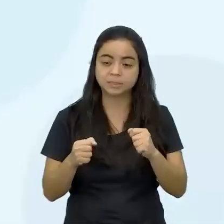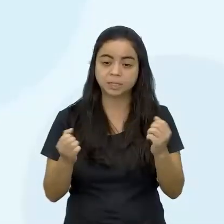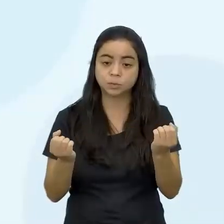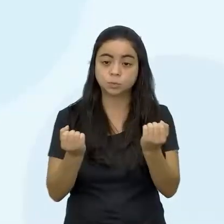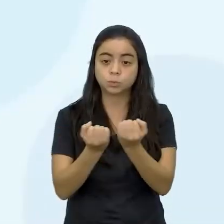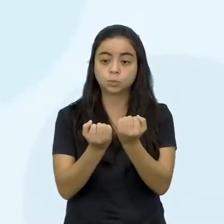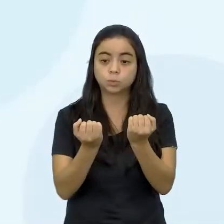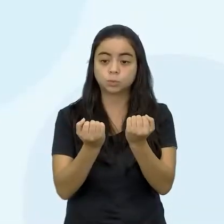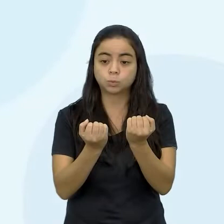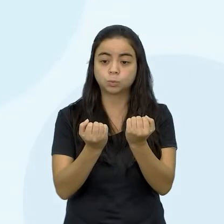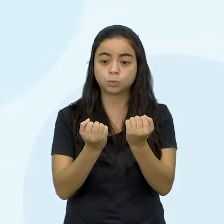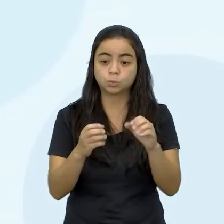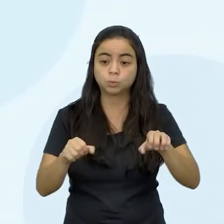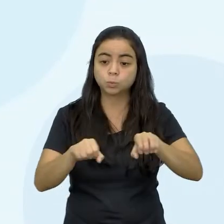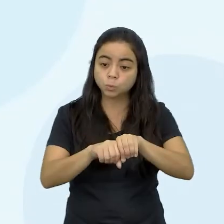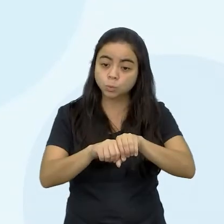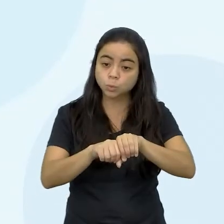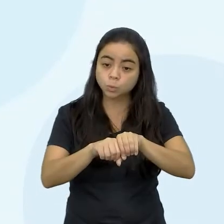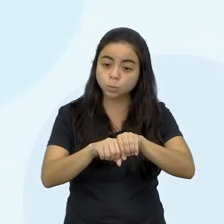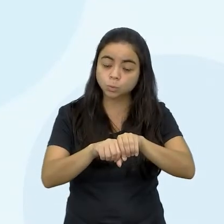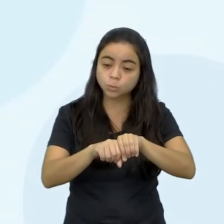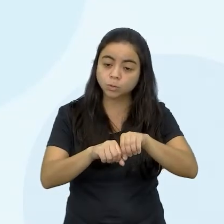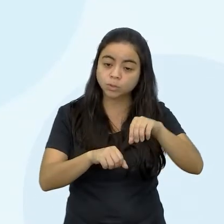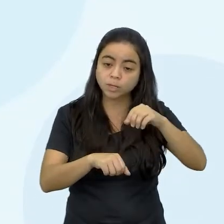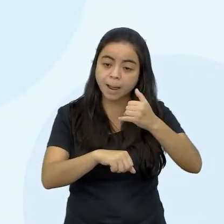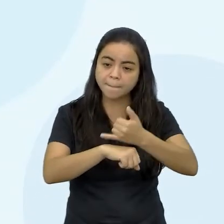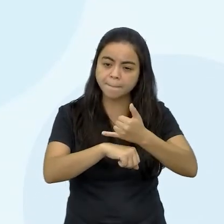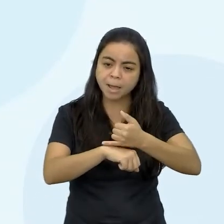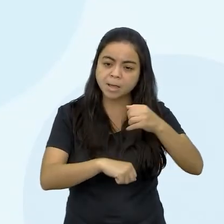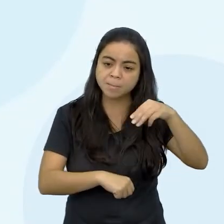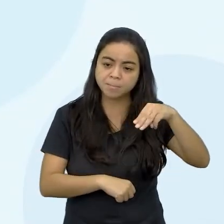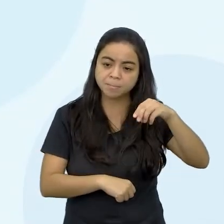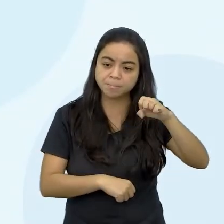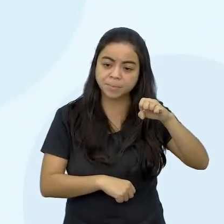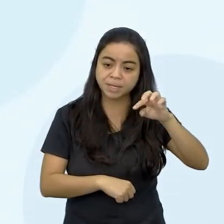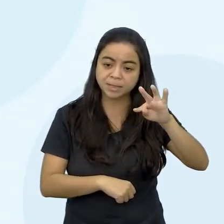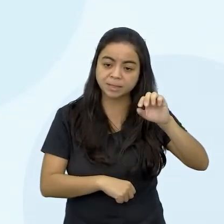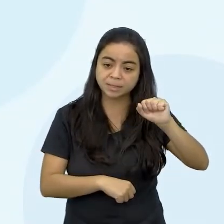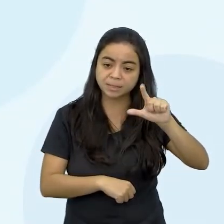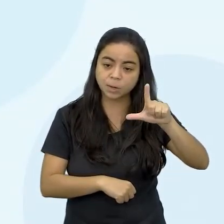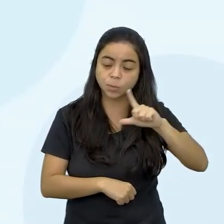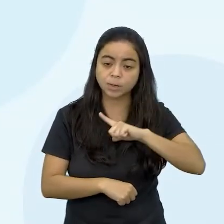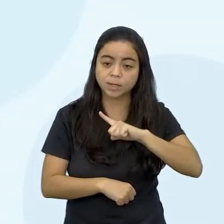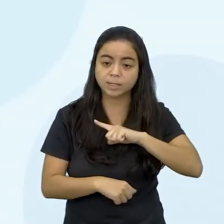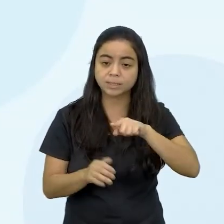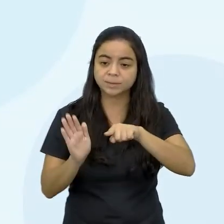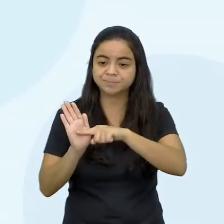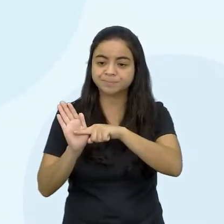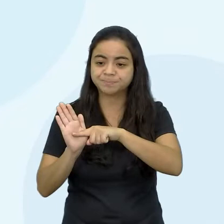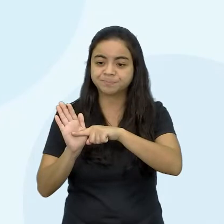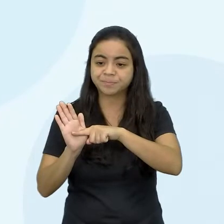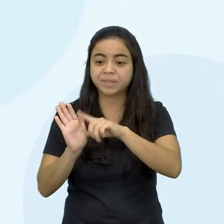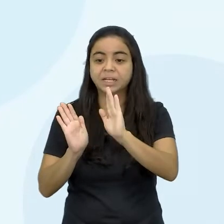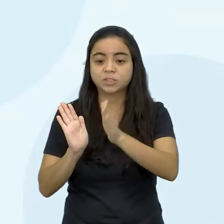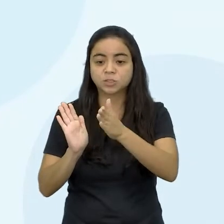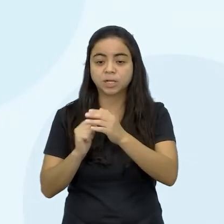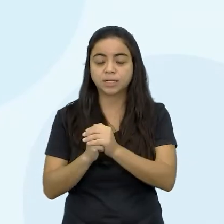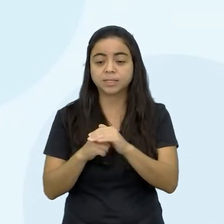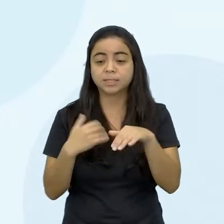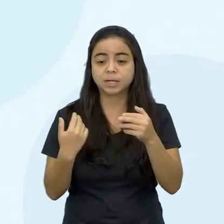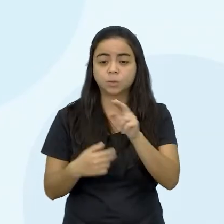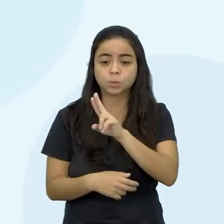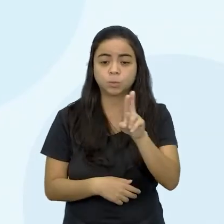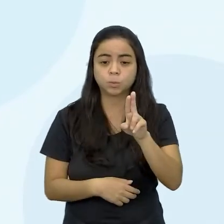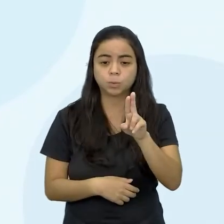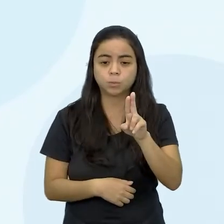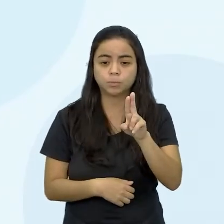Geralmente os condutores são metais né E esses metais já tem elétrons então o que que eu chamo na